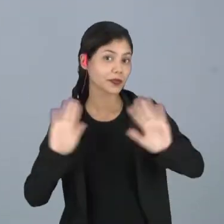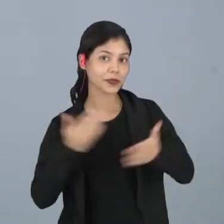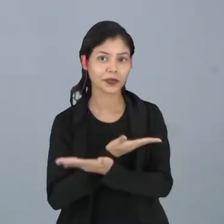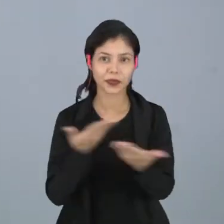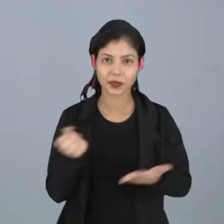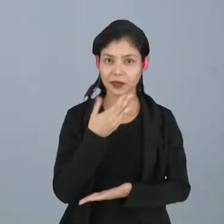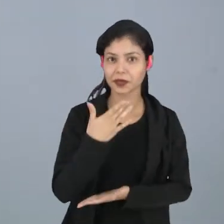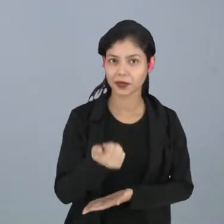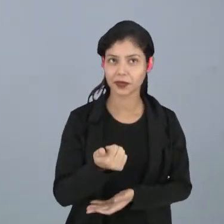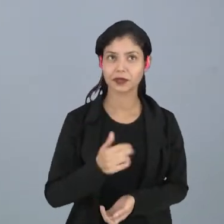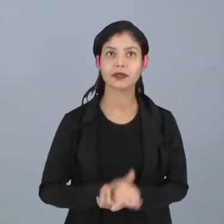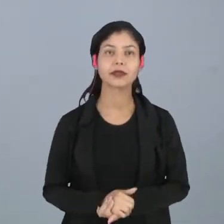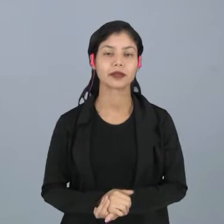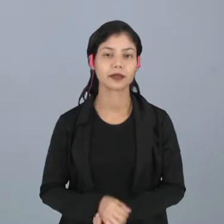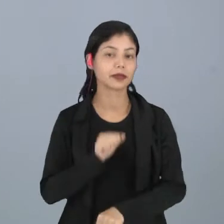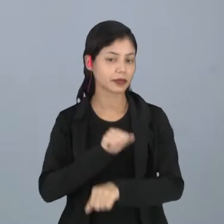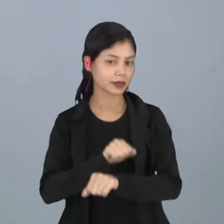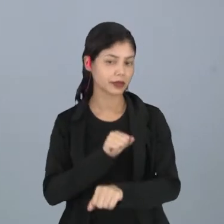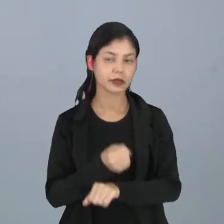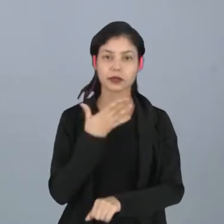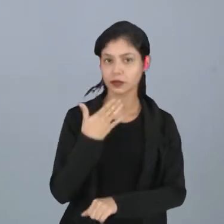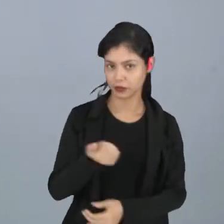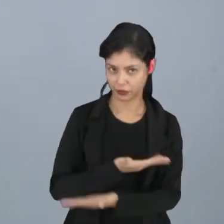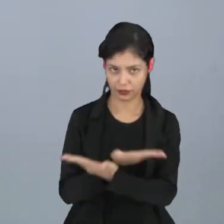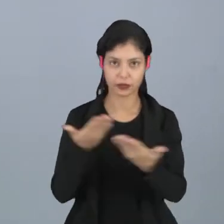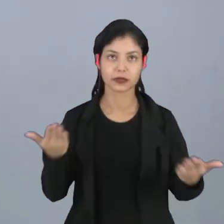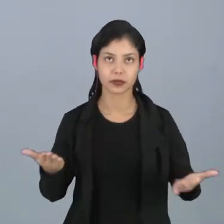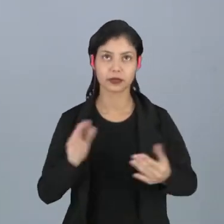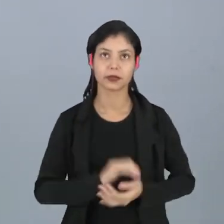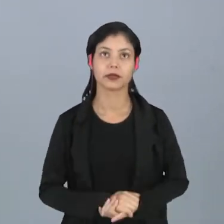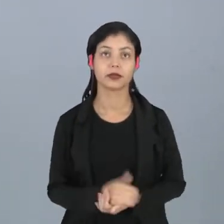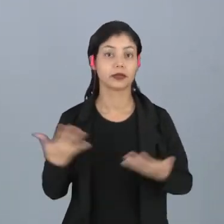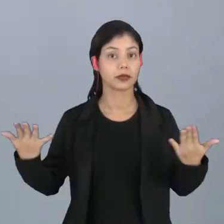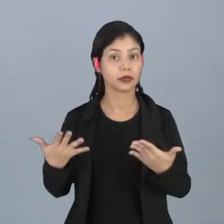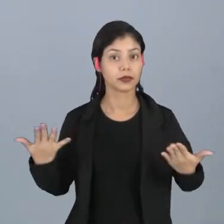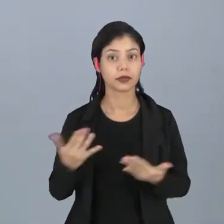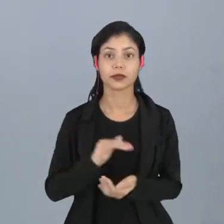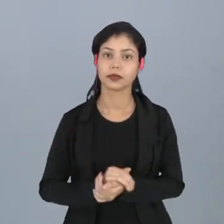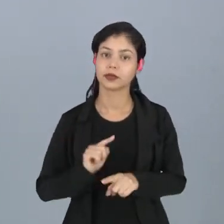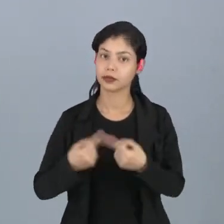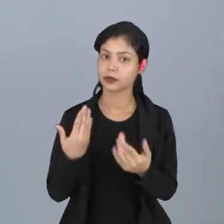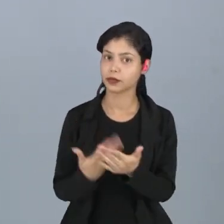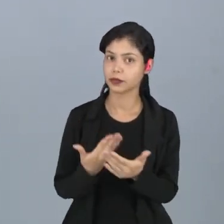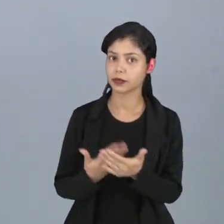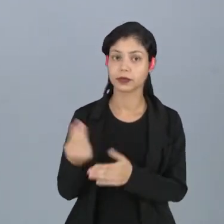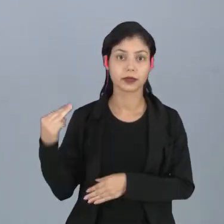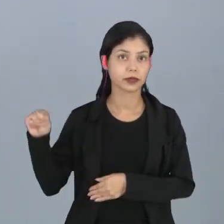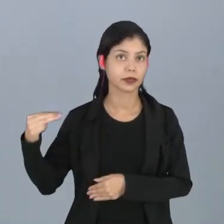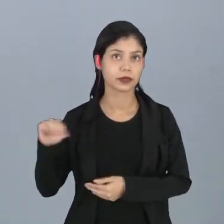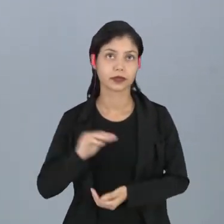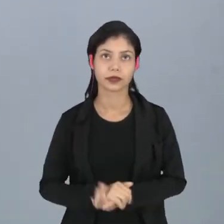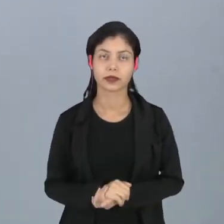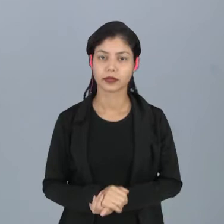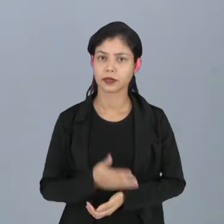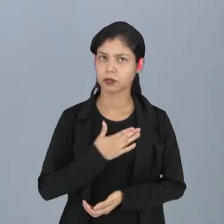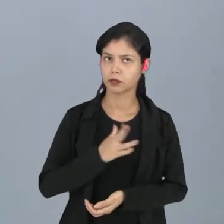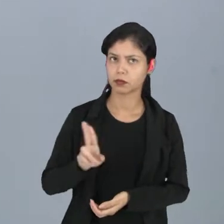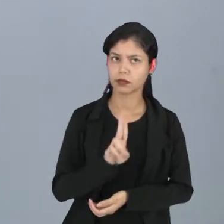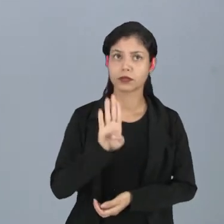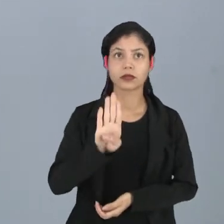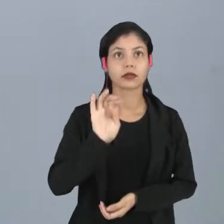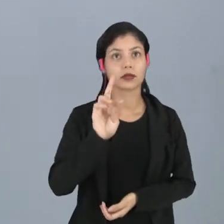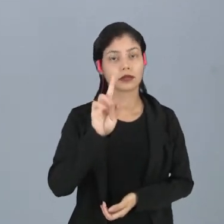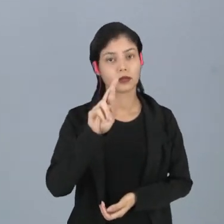Olá pessoal, tudo bem? Eu espero que esteja tudo bem com vocês. Hoje nós vamos a mais uma aula de matemática. Meu nome é